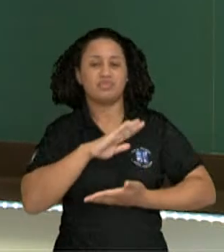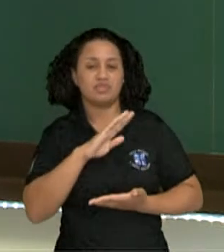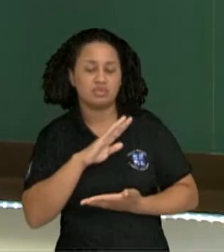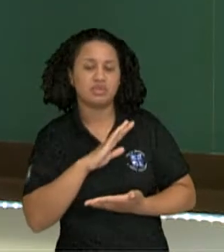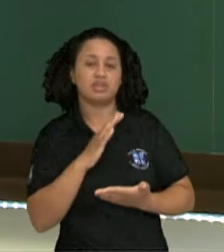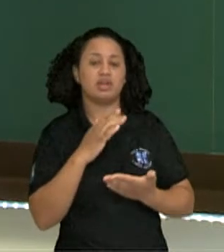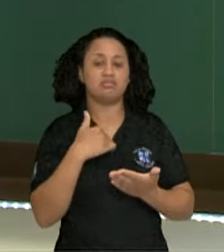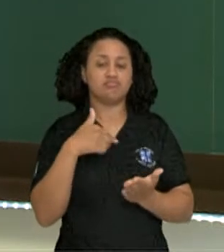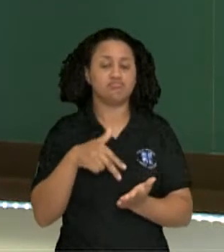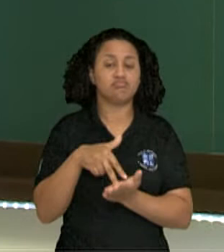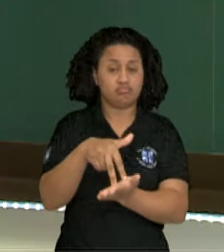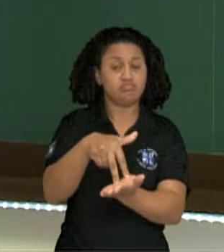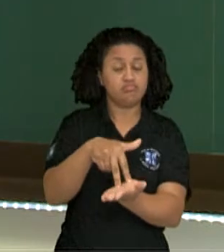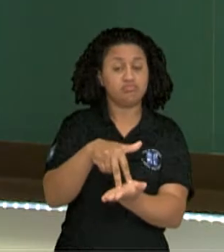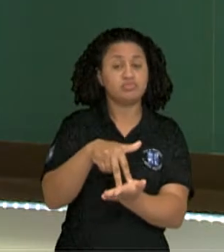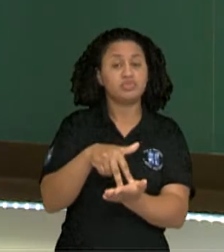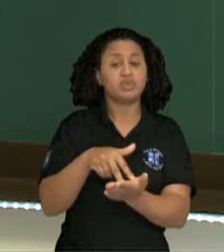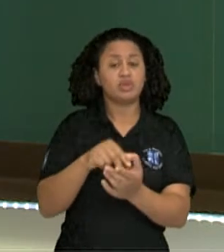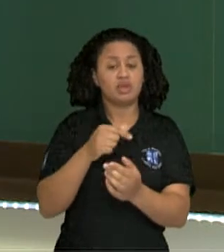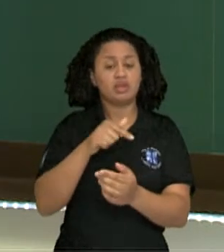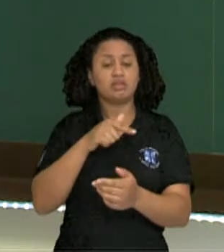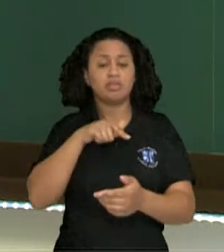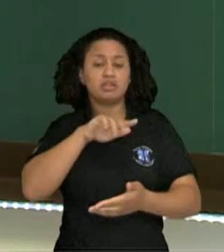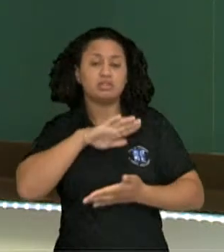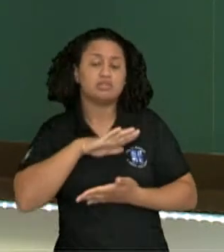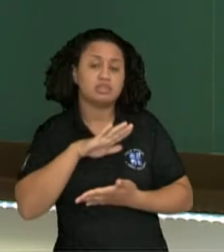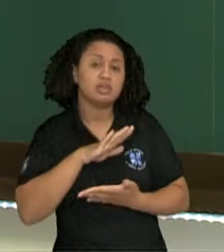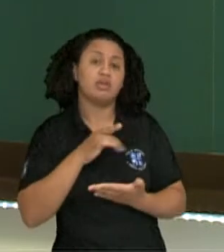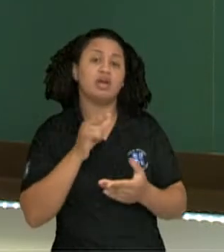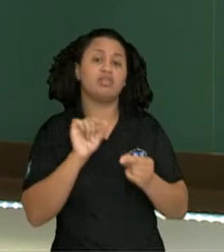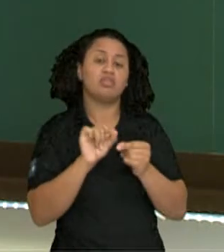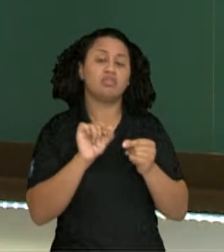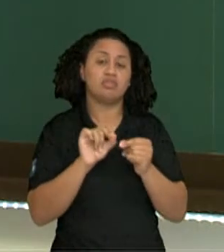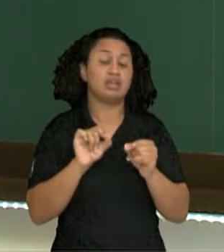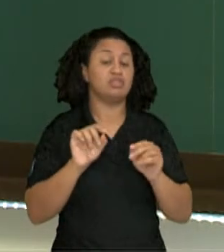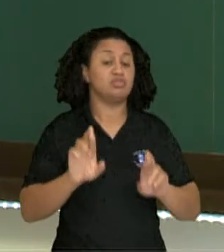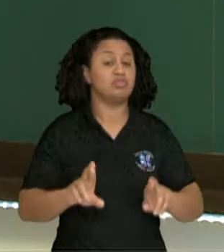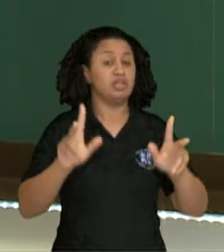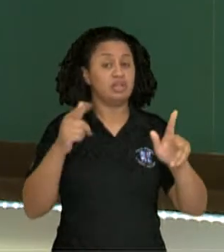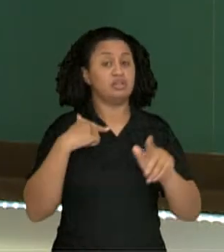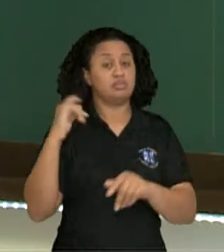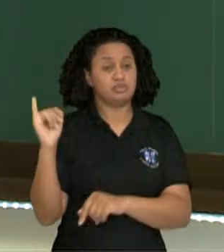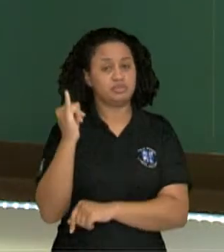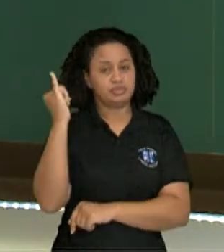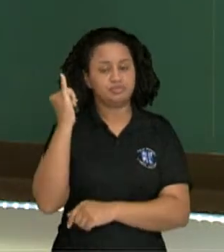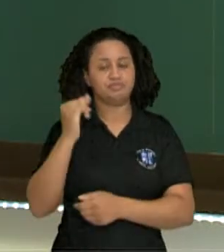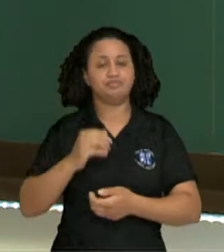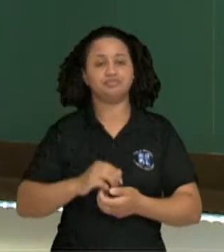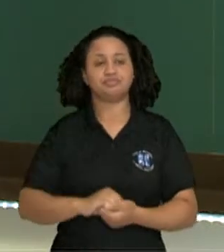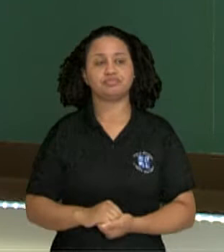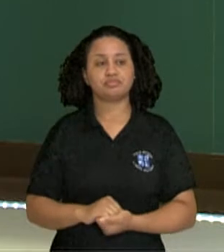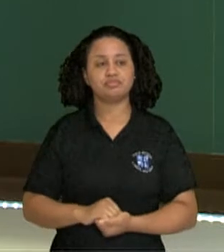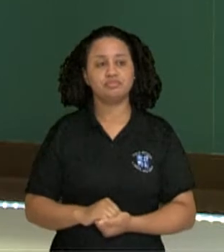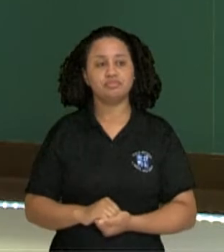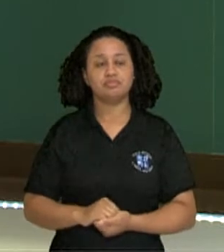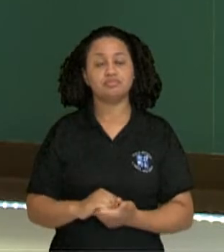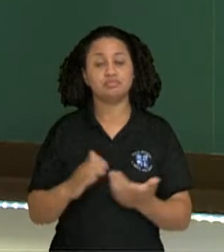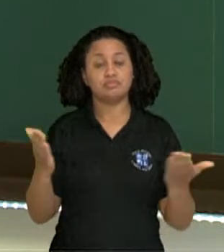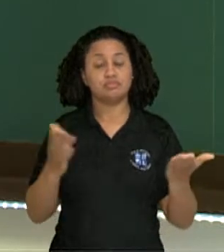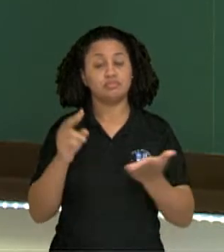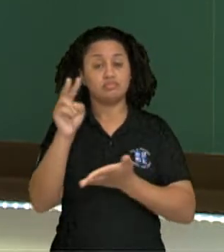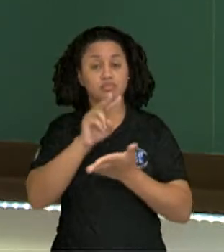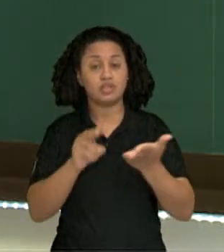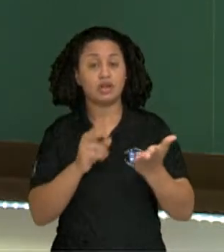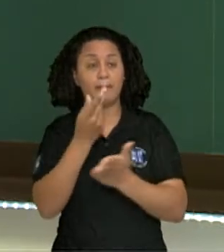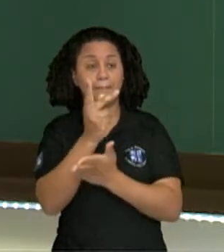de se posicionar frente a essa situação, é o que vai fazer toda a diferença. Vamos a ler agora um